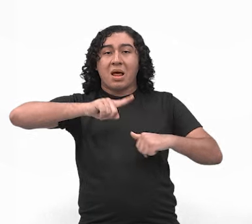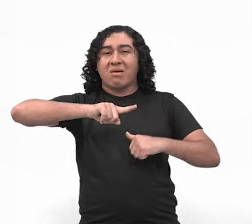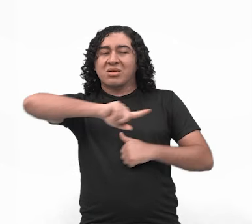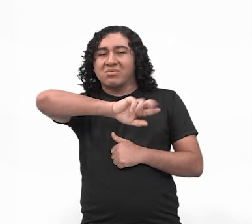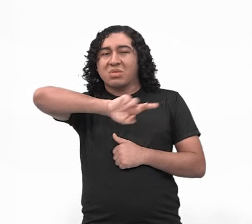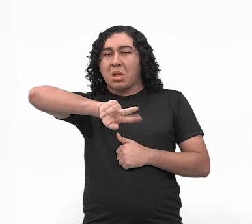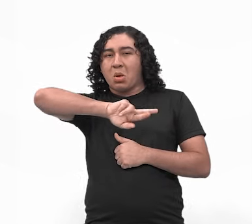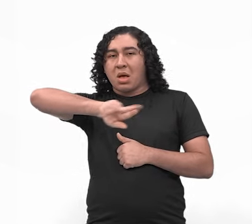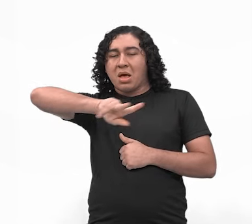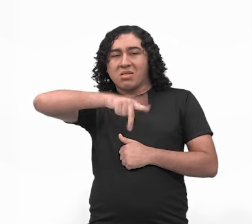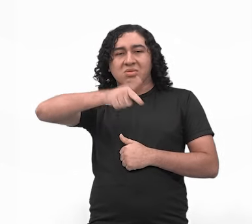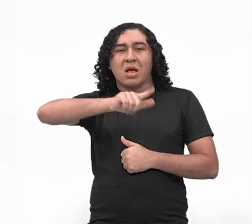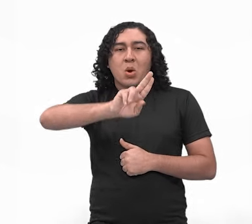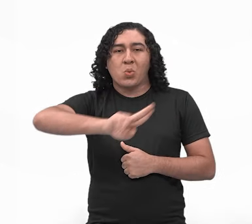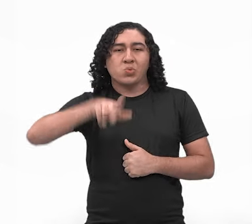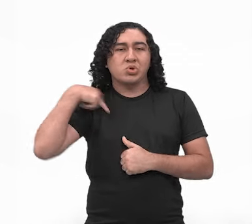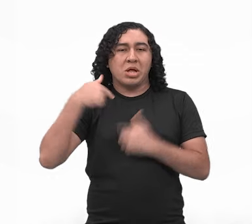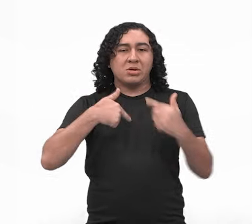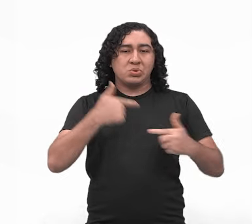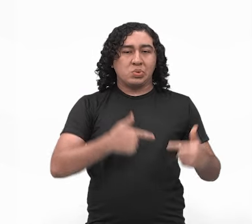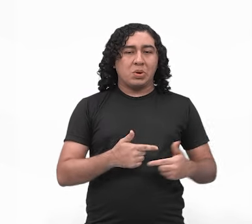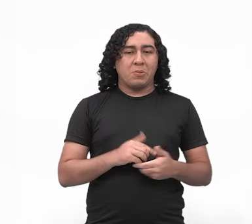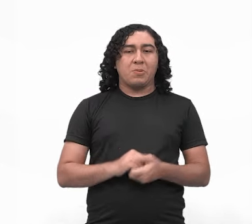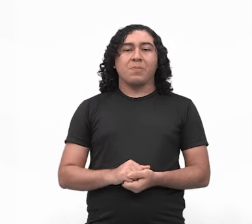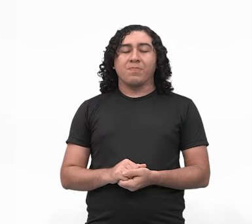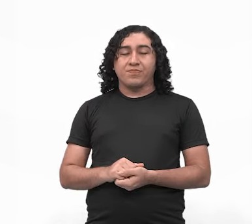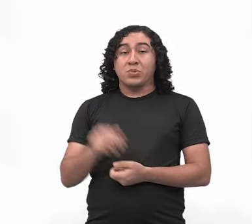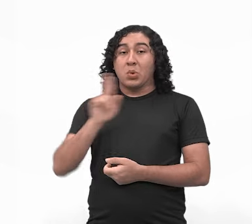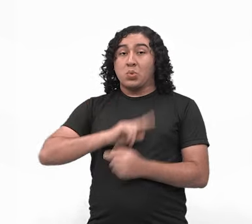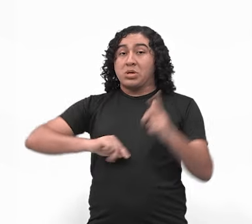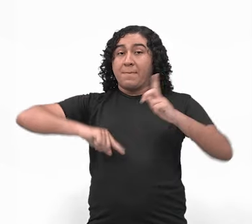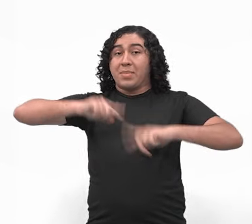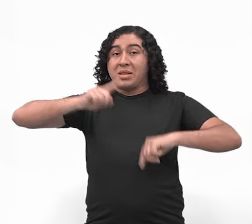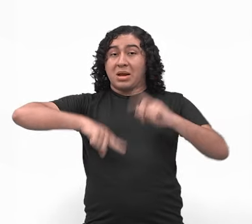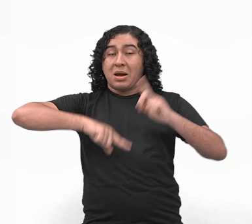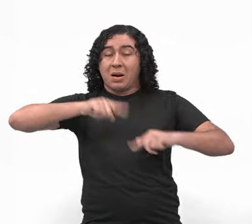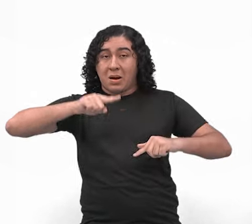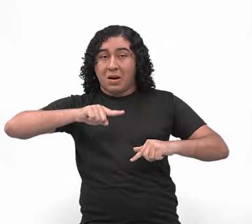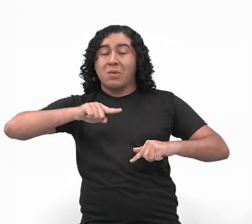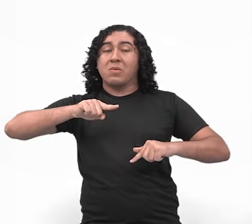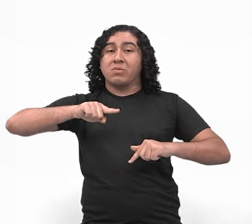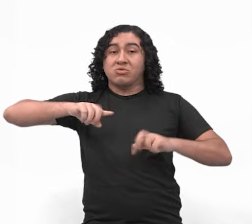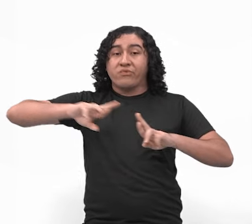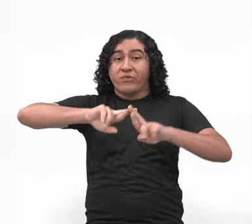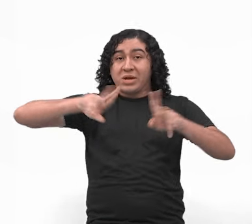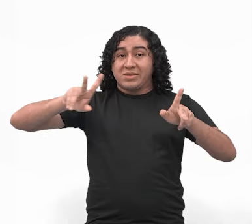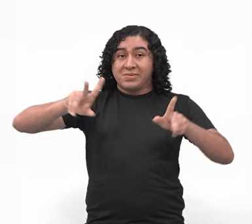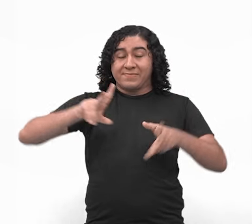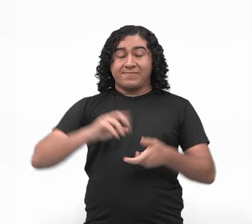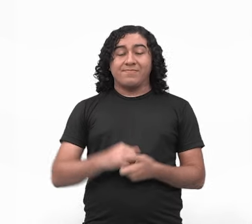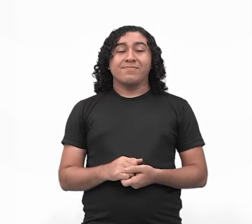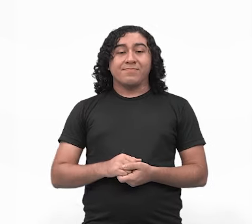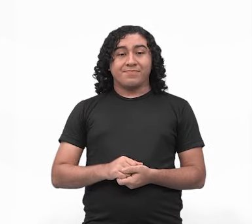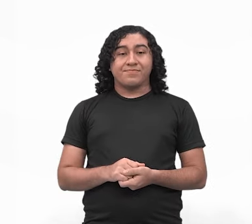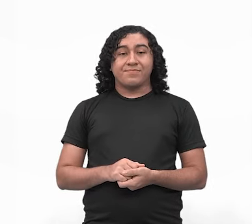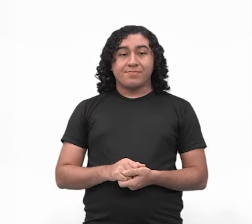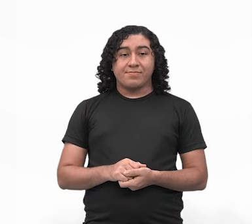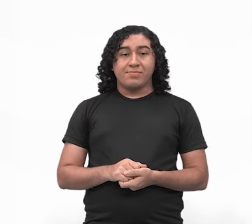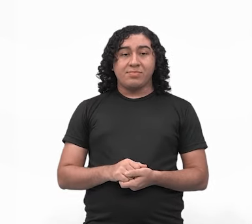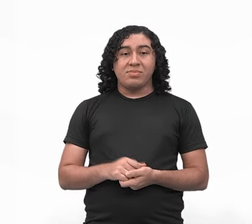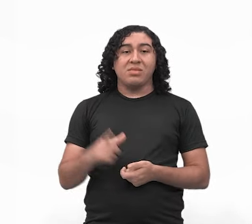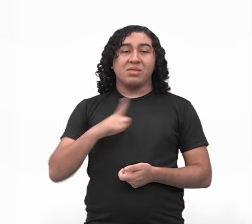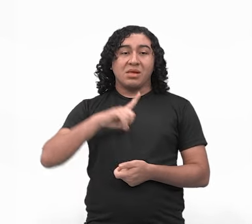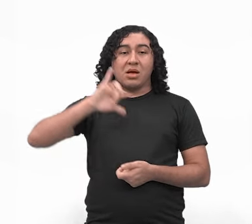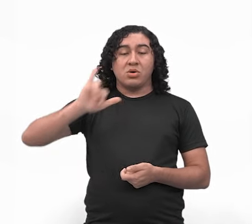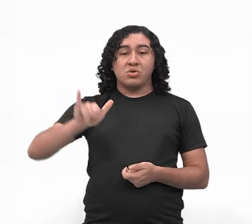convencionais, a EY, certo? Então, ele utiliza materiais não convencionais. E aí nós temos o Jean, que é